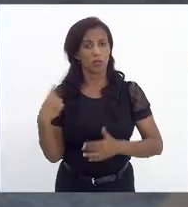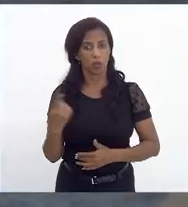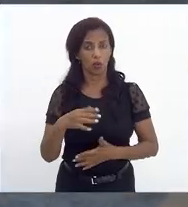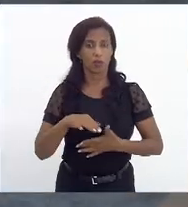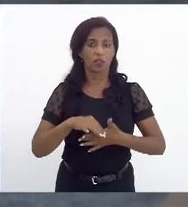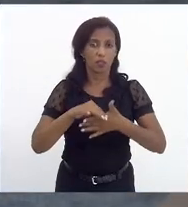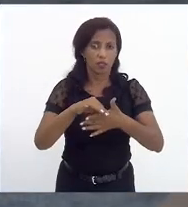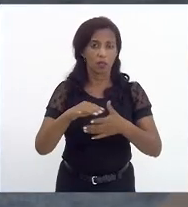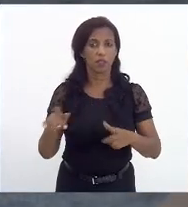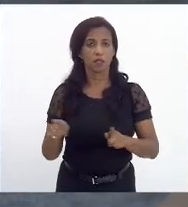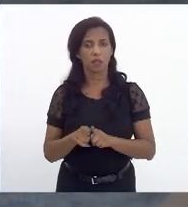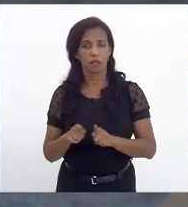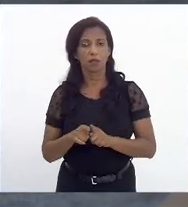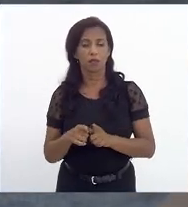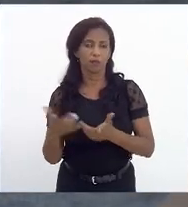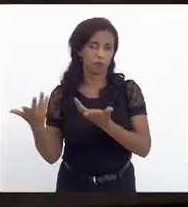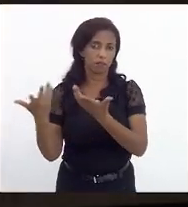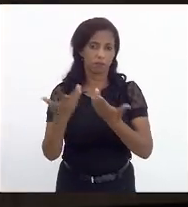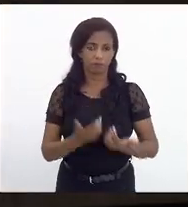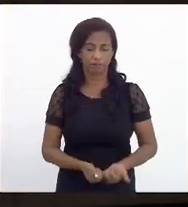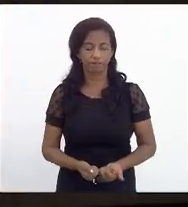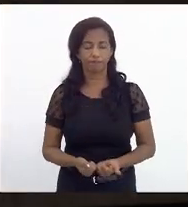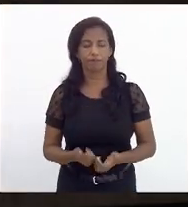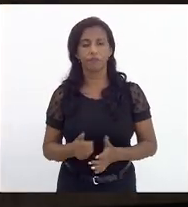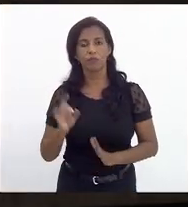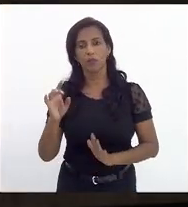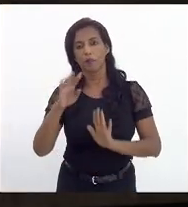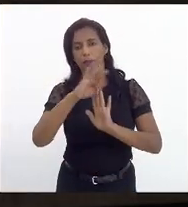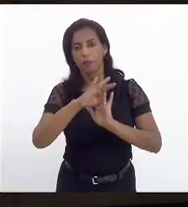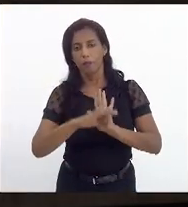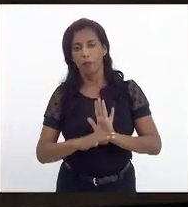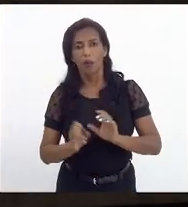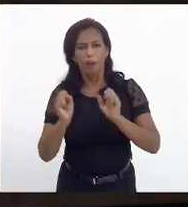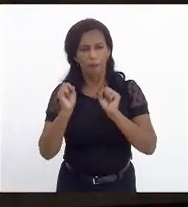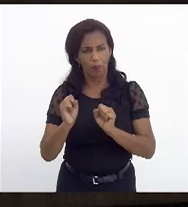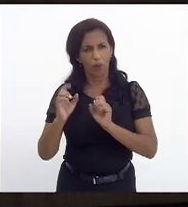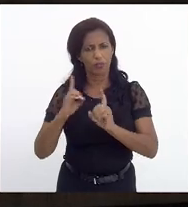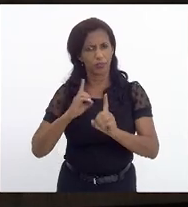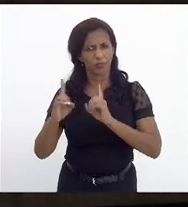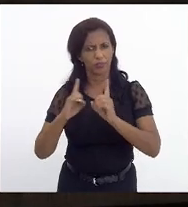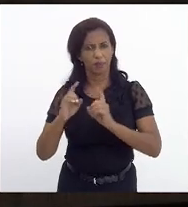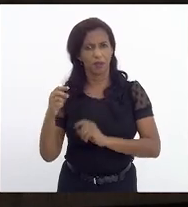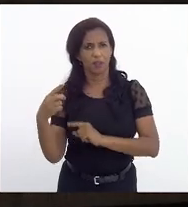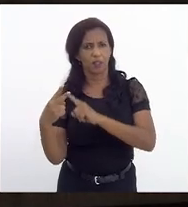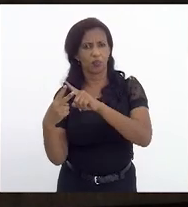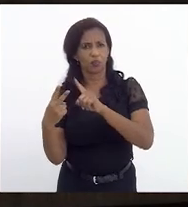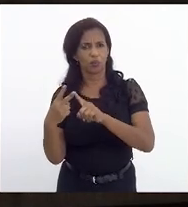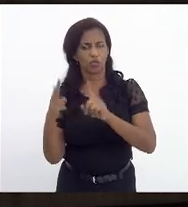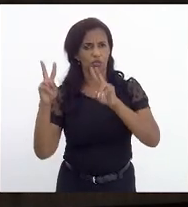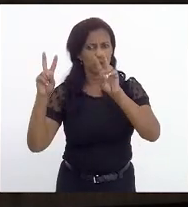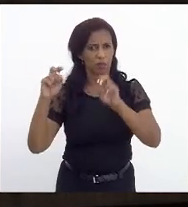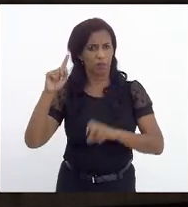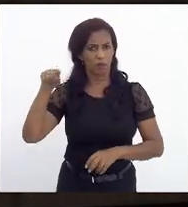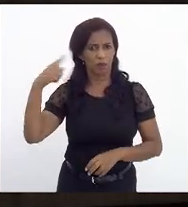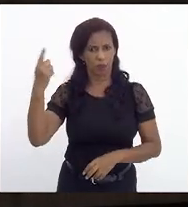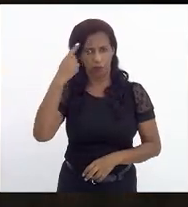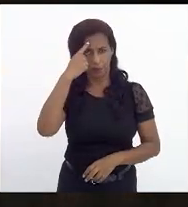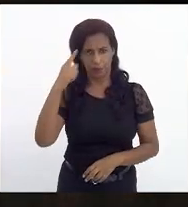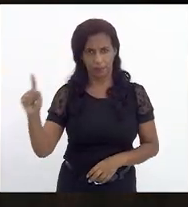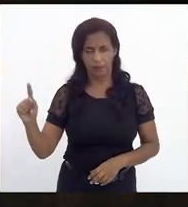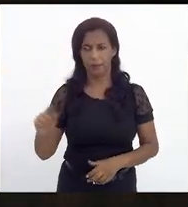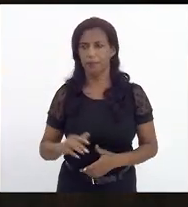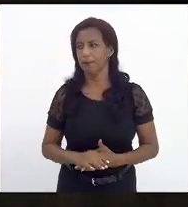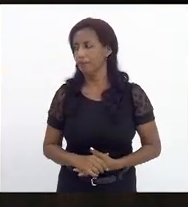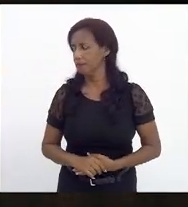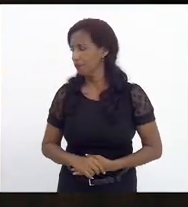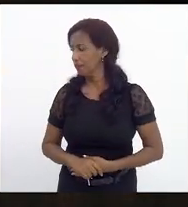também acolhendo a melhor maneira. Então, eu queria fazer questão de ordem. Poderíamos debater os dois outros temas no início da semana que vem. Deixa eu dizer, Márcio.